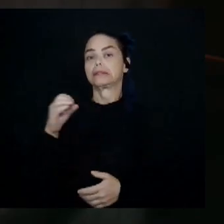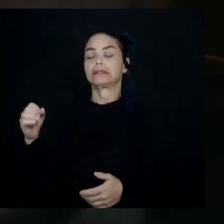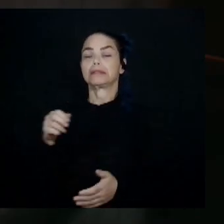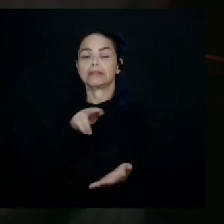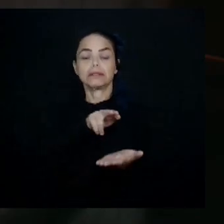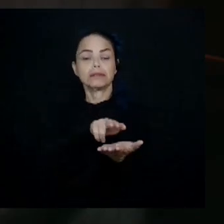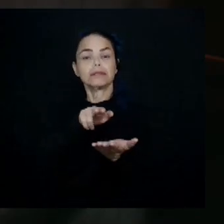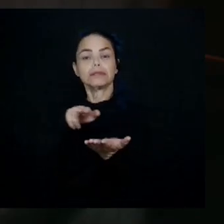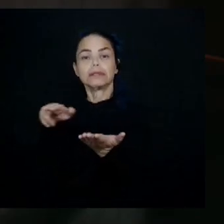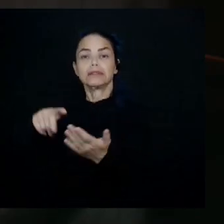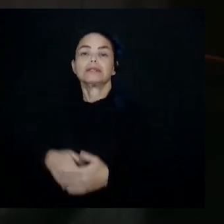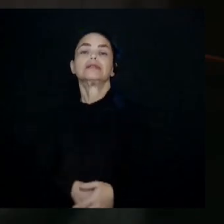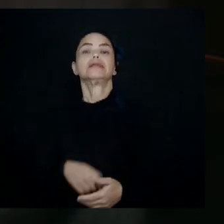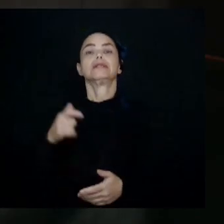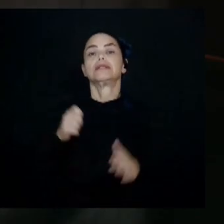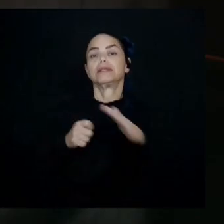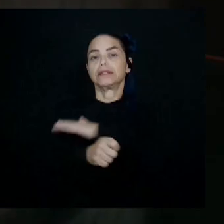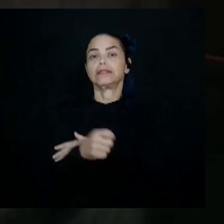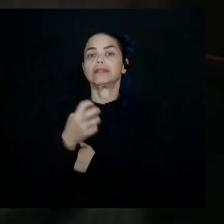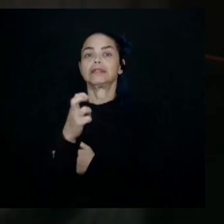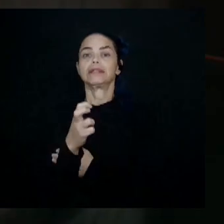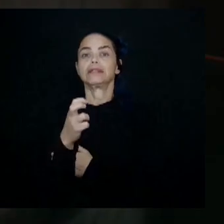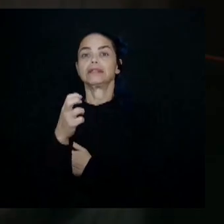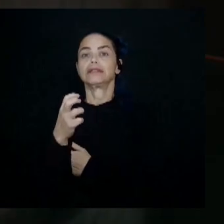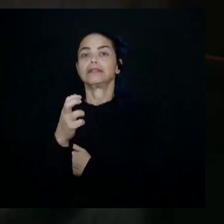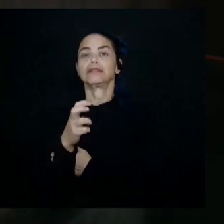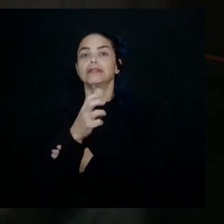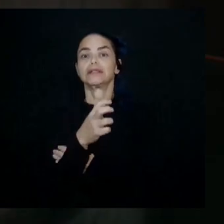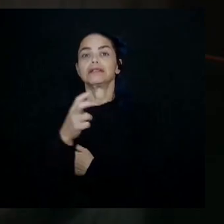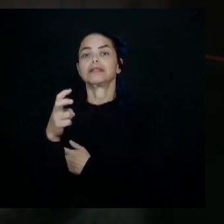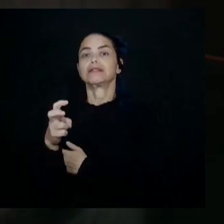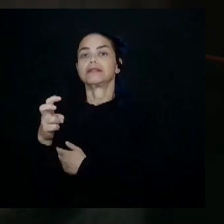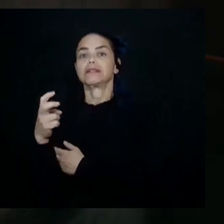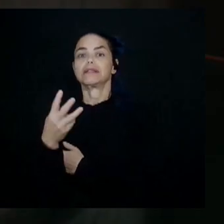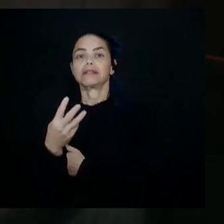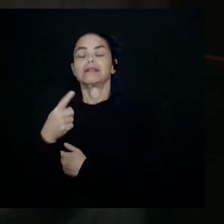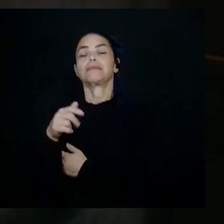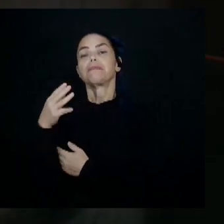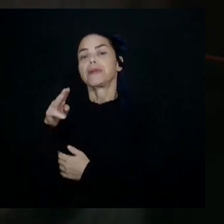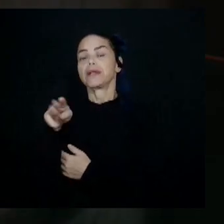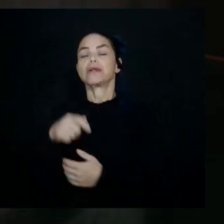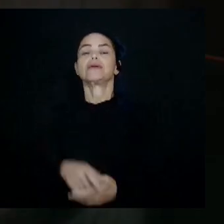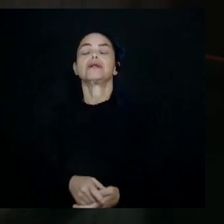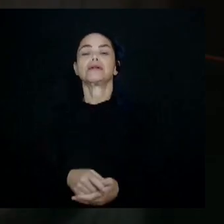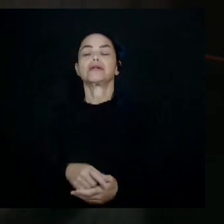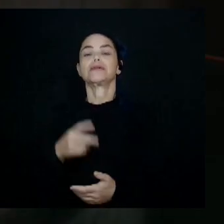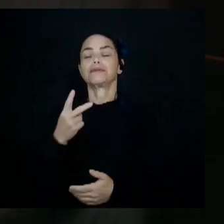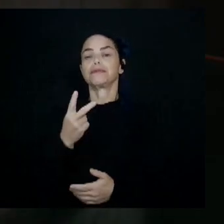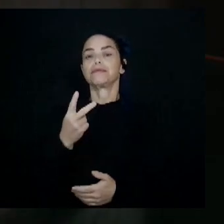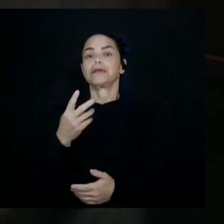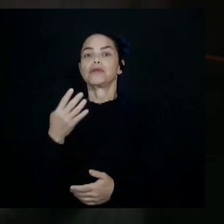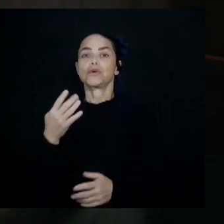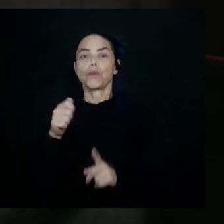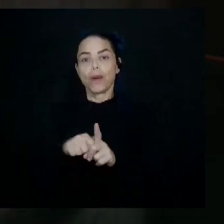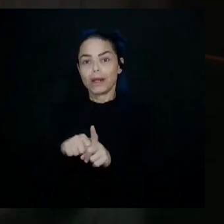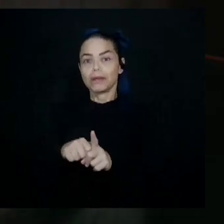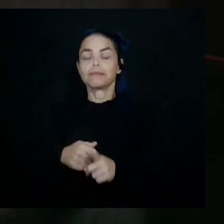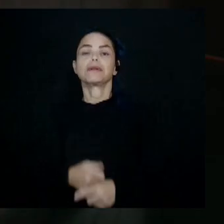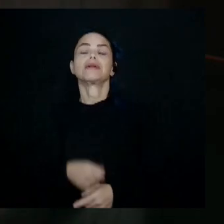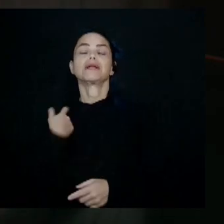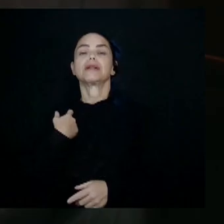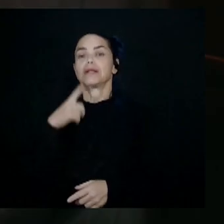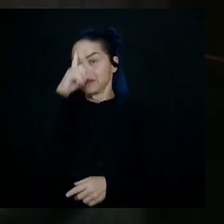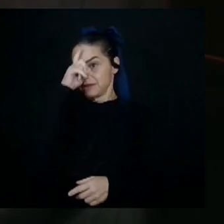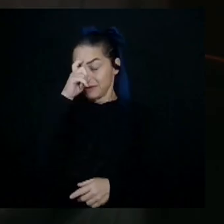investimento estimado aí de 553 milhões, com prazo de execução de 24 meses. O hospital deve ser referência